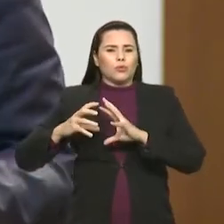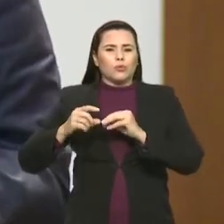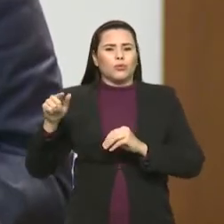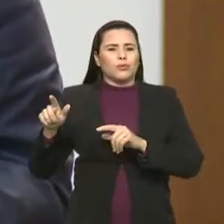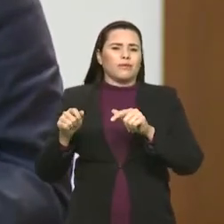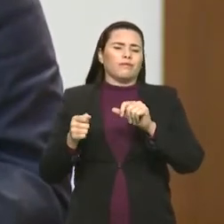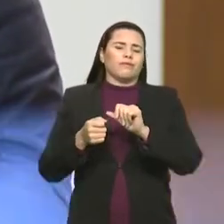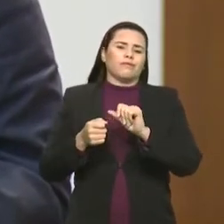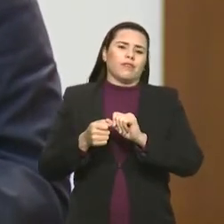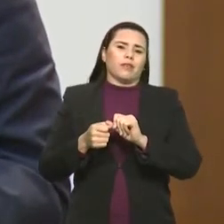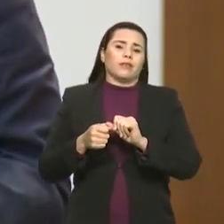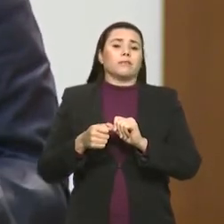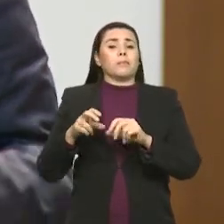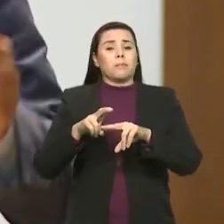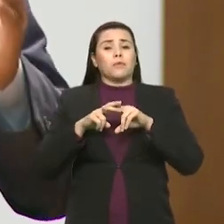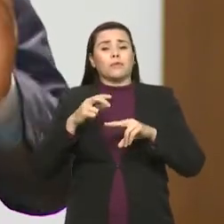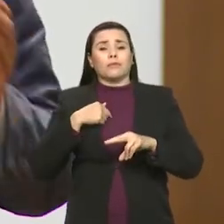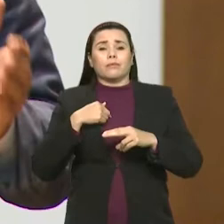hoje para agradecer.